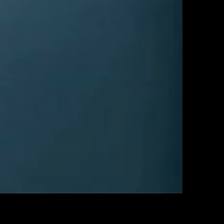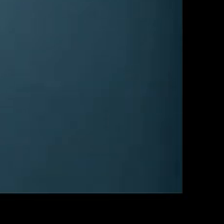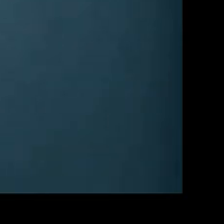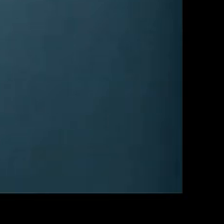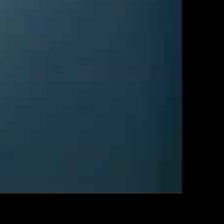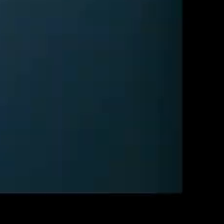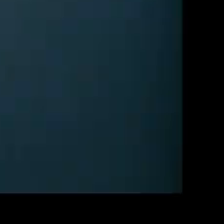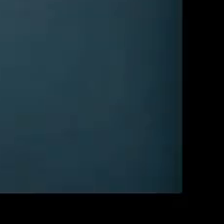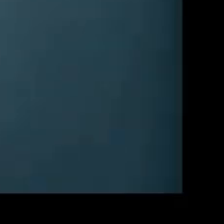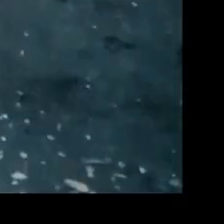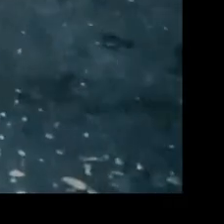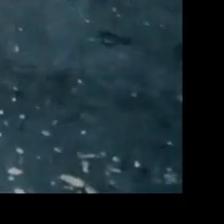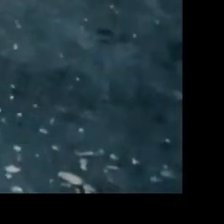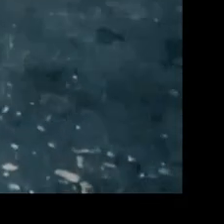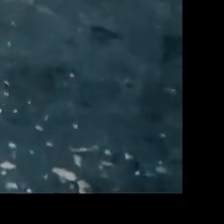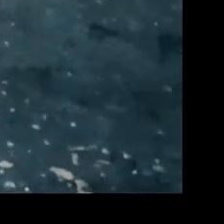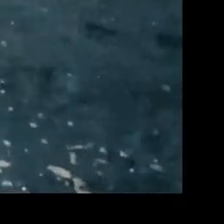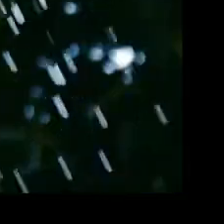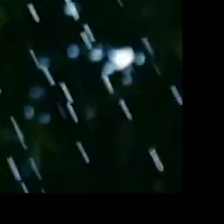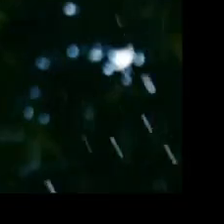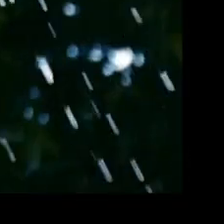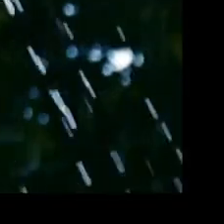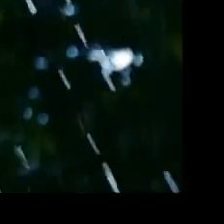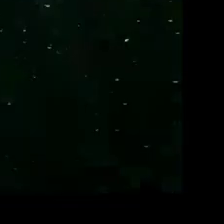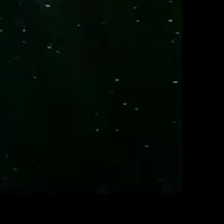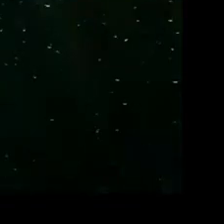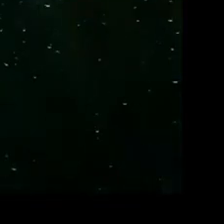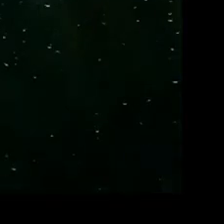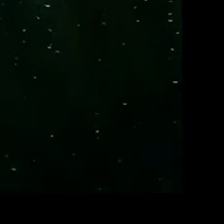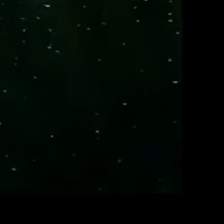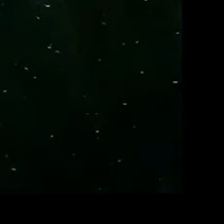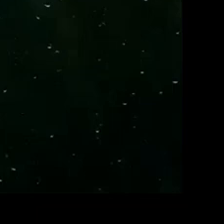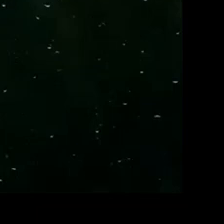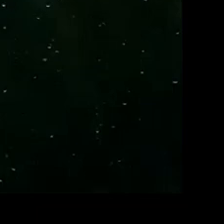Senhora, está voando tudo a ceia. Pessoas desabrigadas.